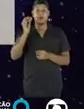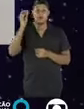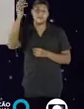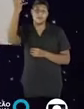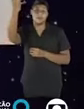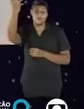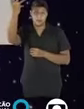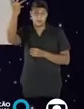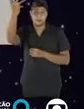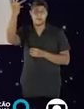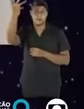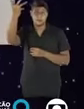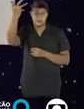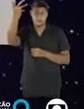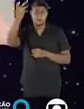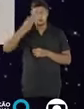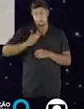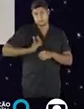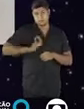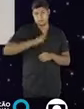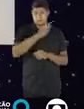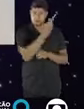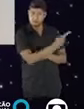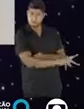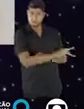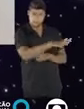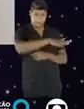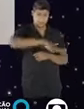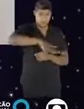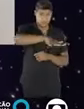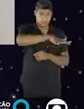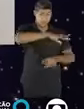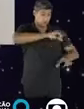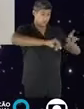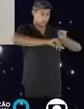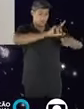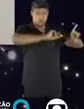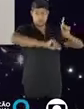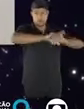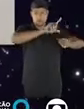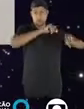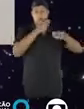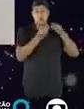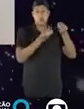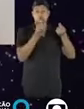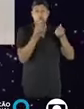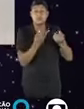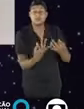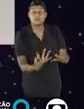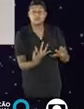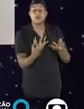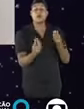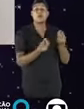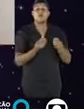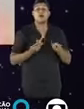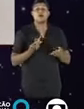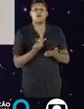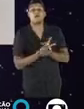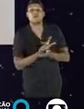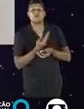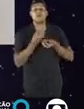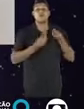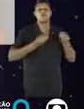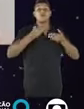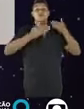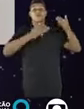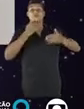climáticas daquela estação, naquela específica micro-região, me ajuda a escolher melhor o que eu vou plantar, né? O que vai funcionar ali, o que vai se desenvolver